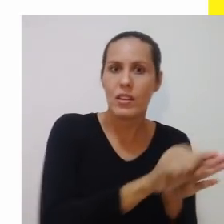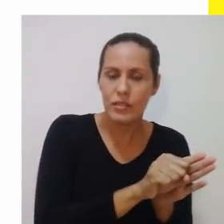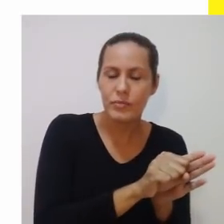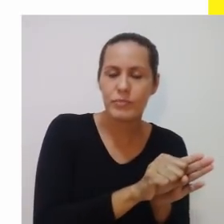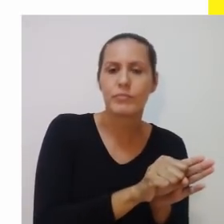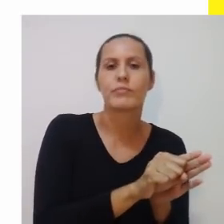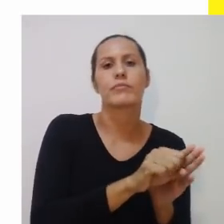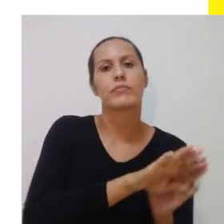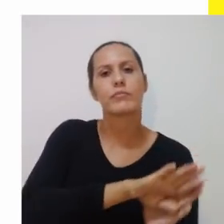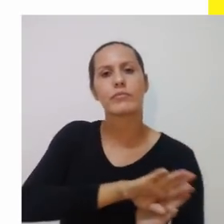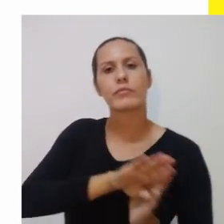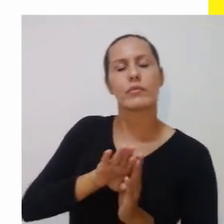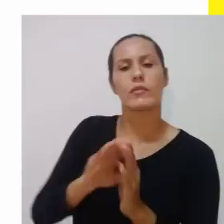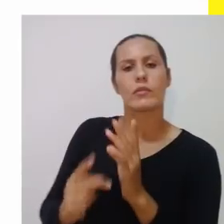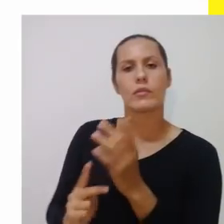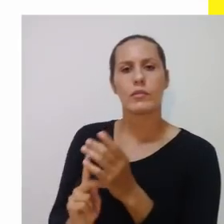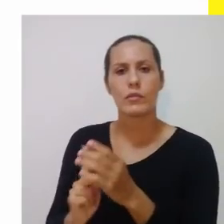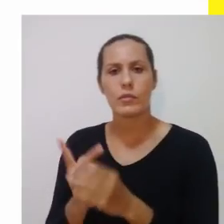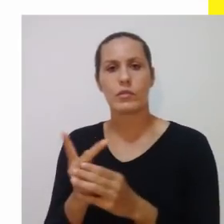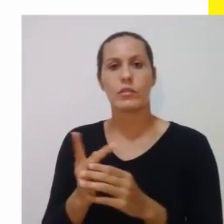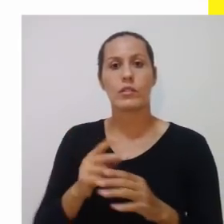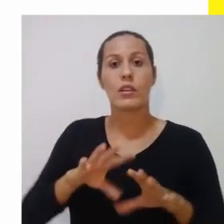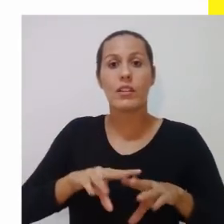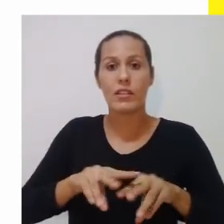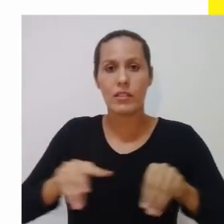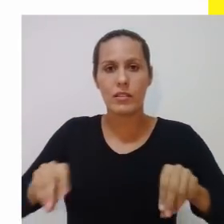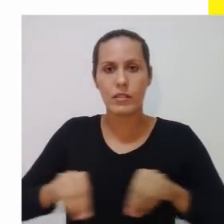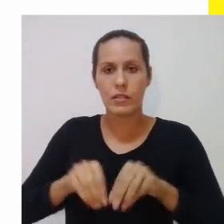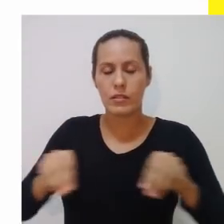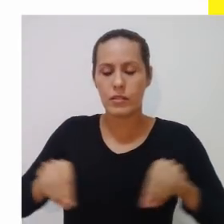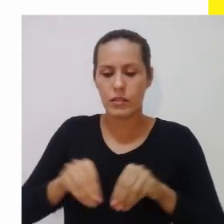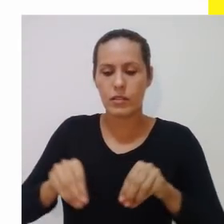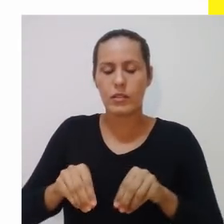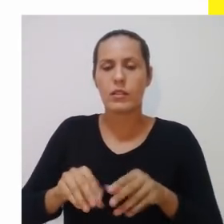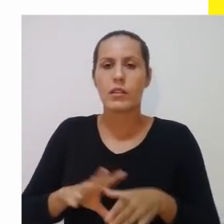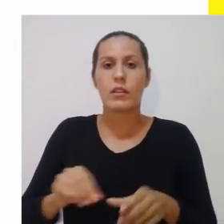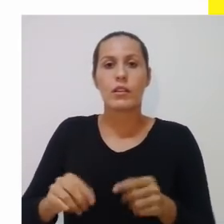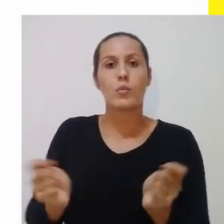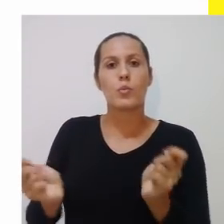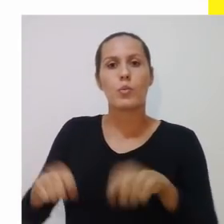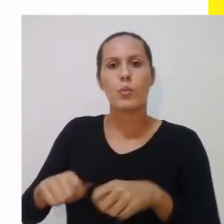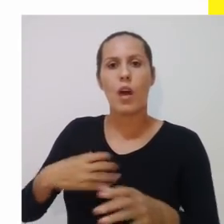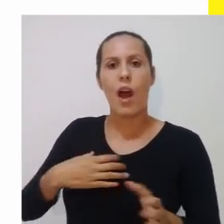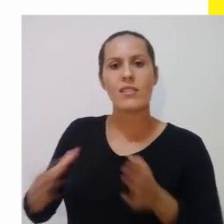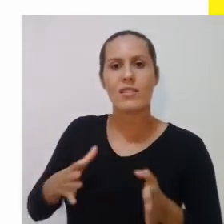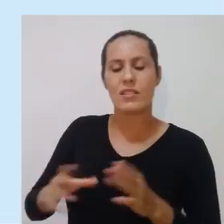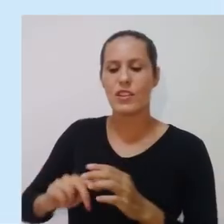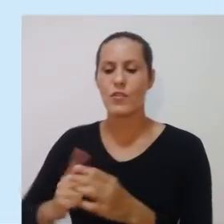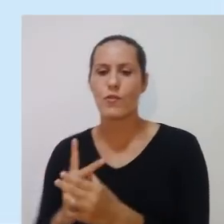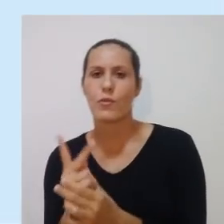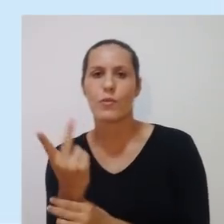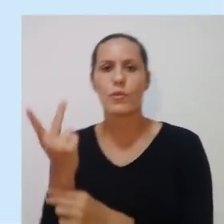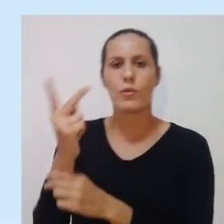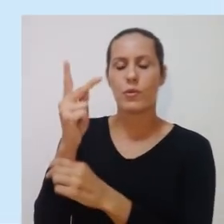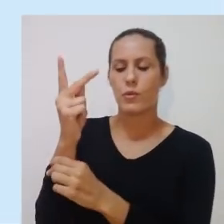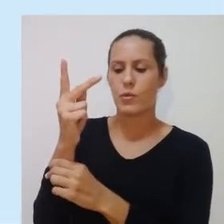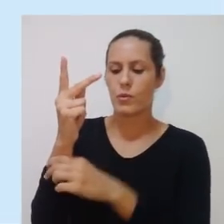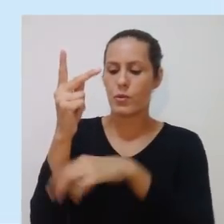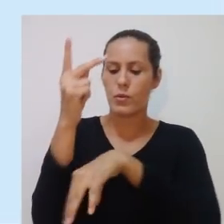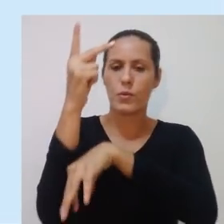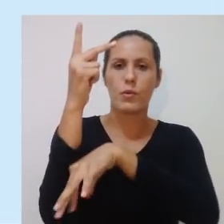no solo, tornando-o acessível às raízes das plantas. Olha para mim